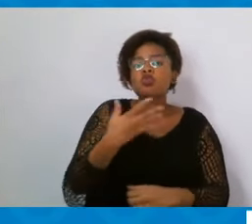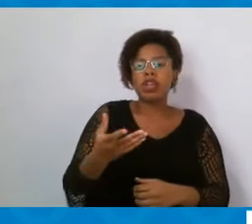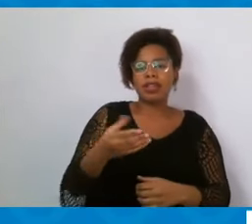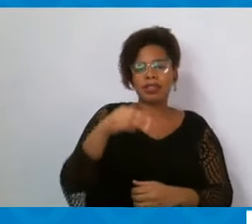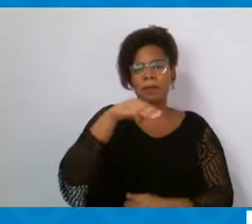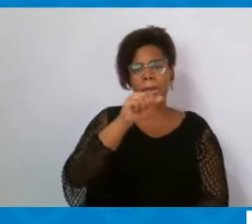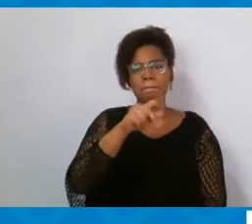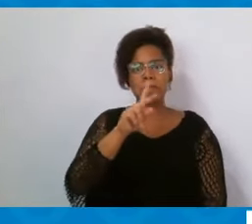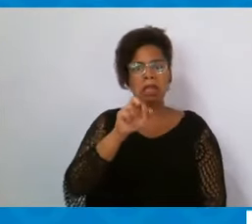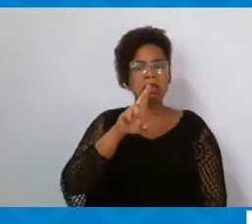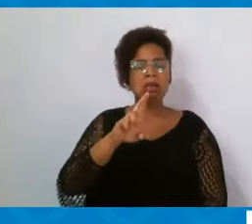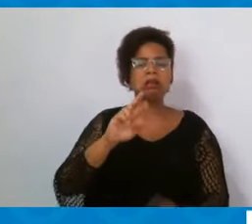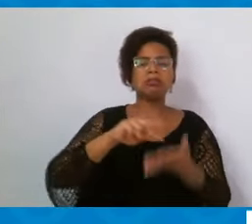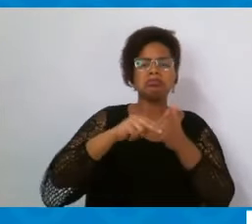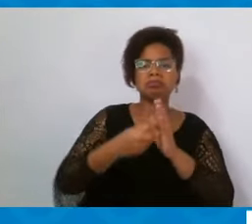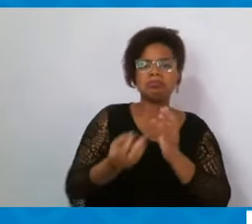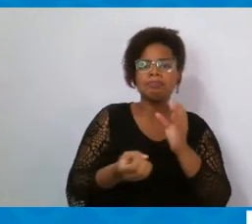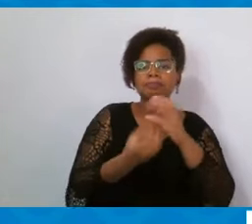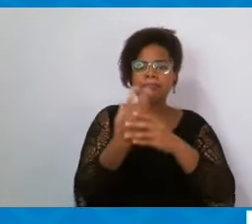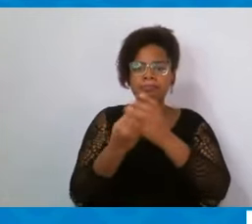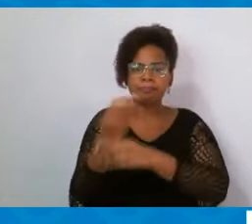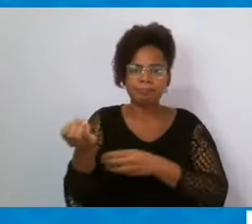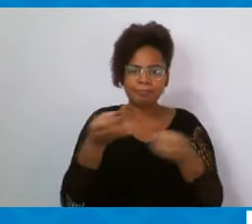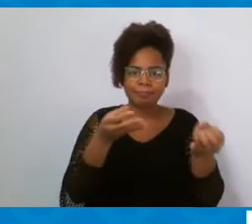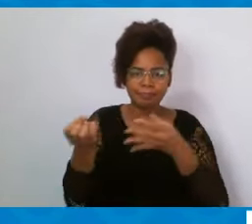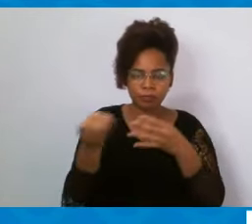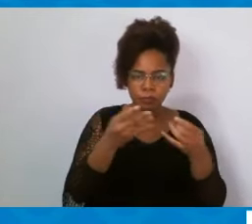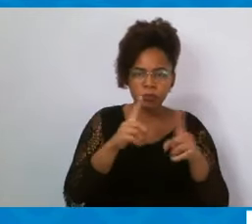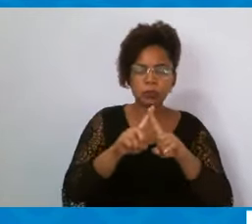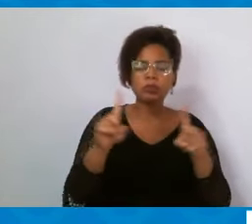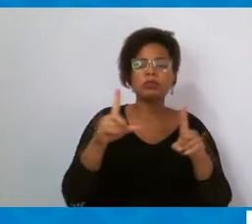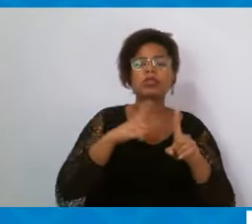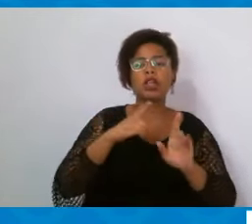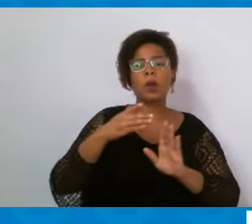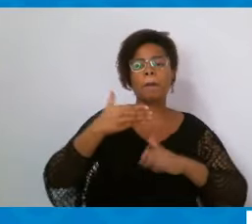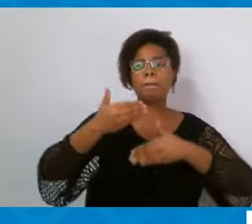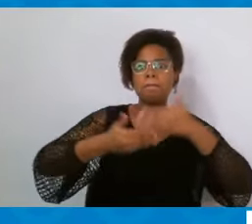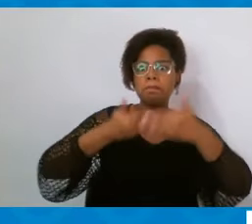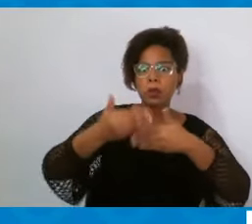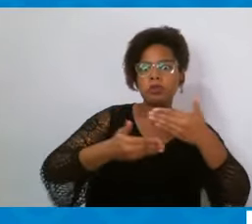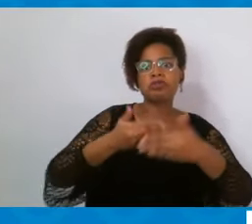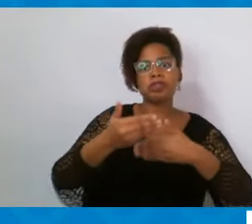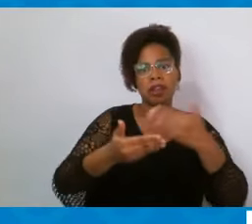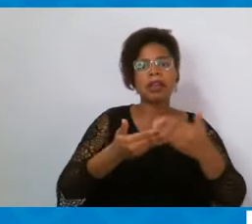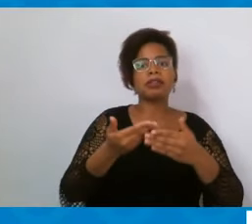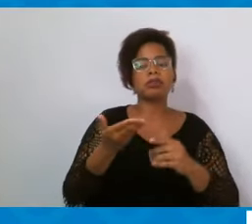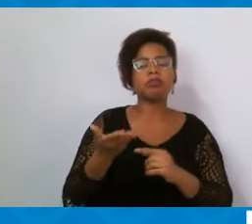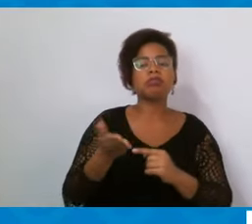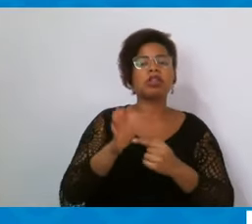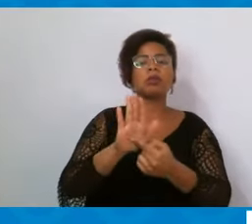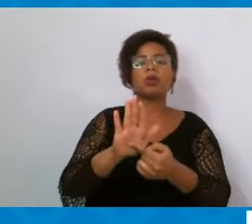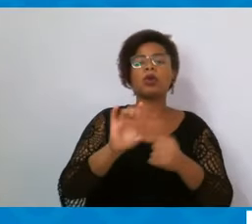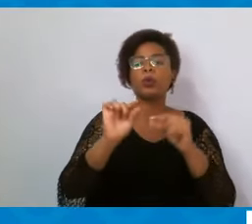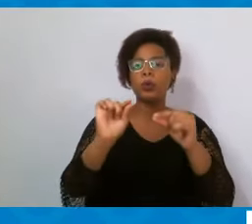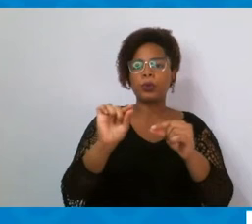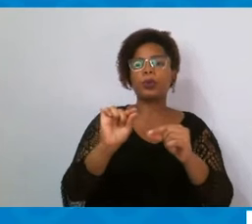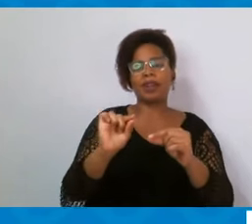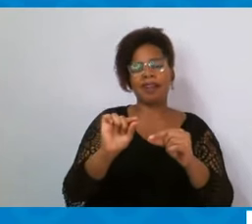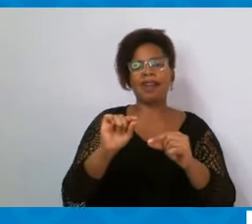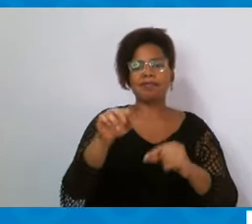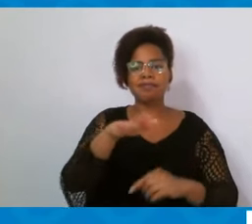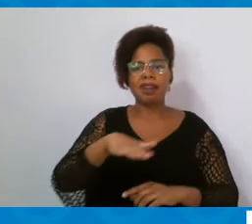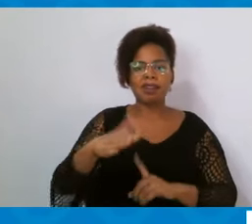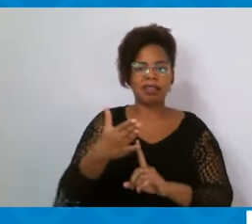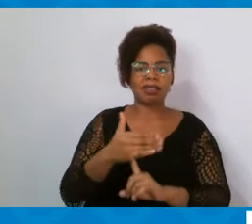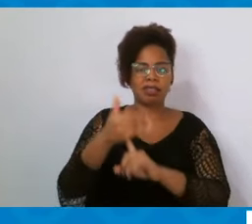de produção dependem da implementação de algoritmos computacionais, aí a gente já está falando da fabricação digital. Mas olha